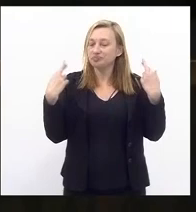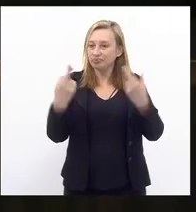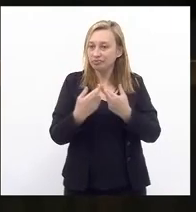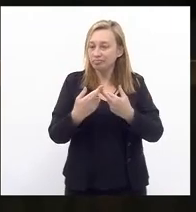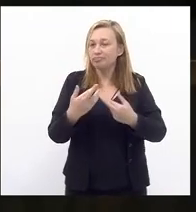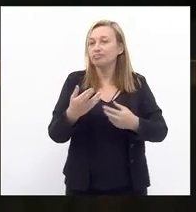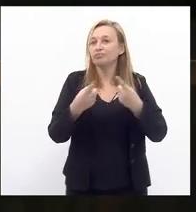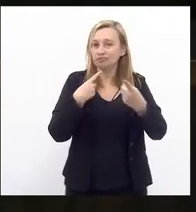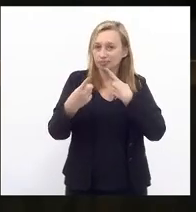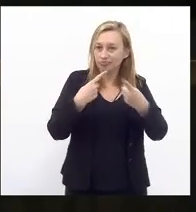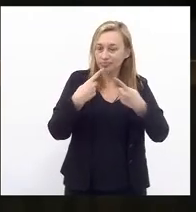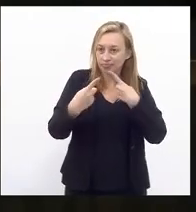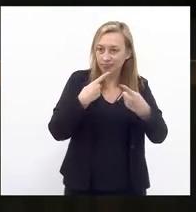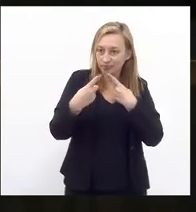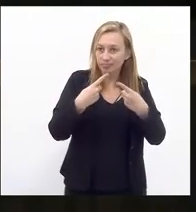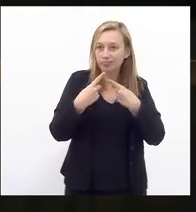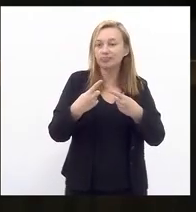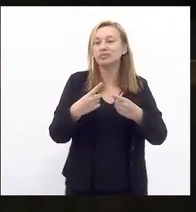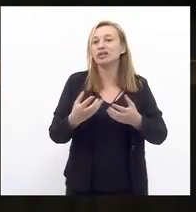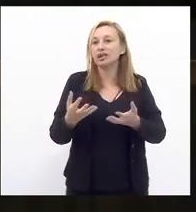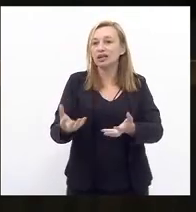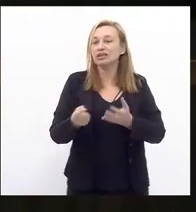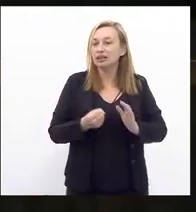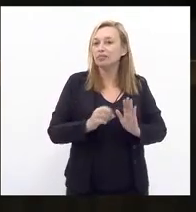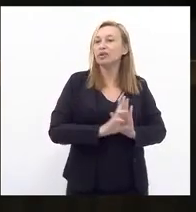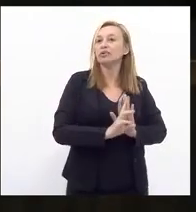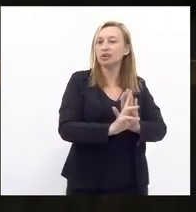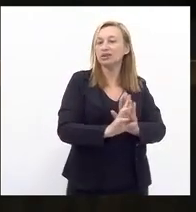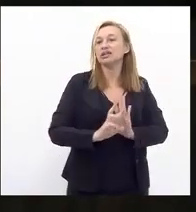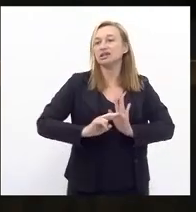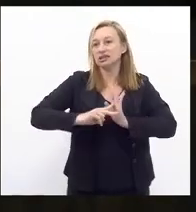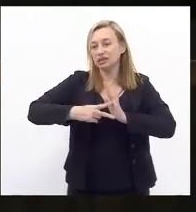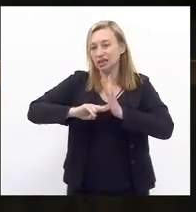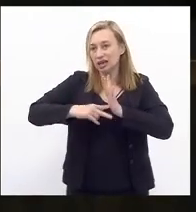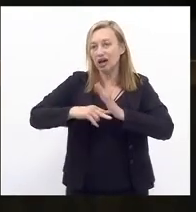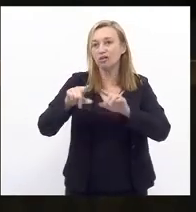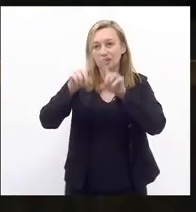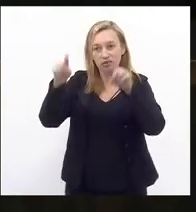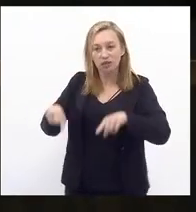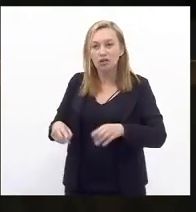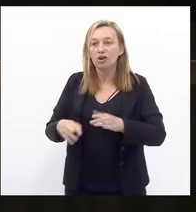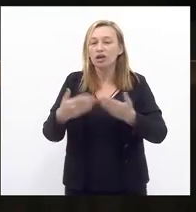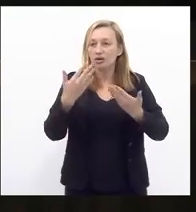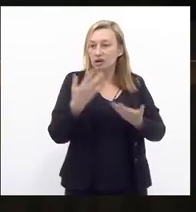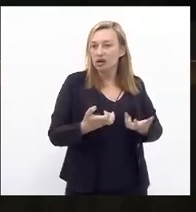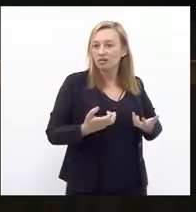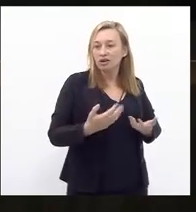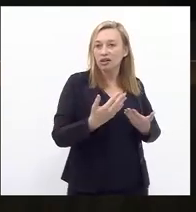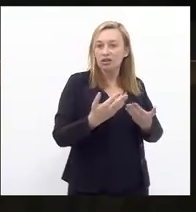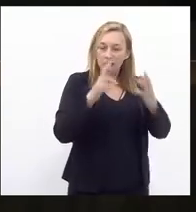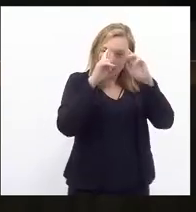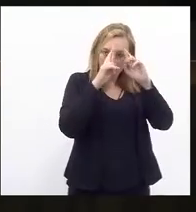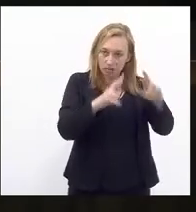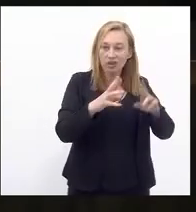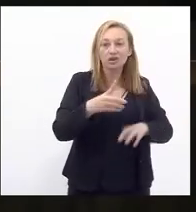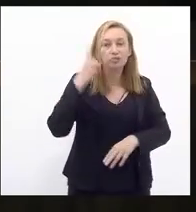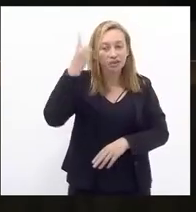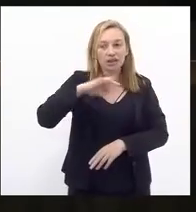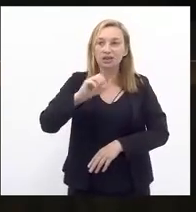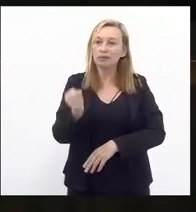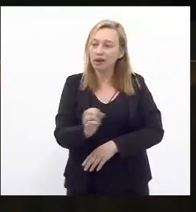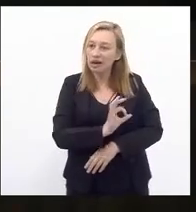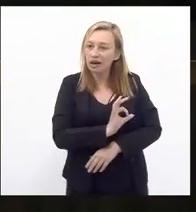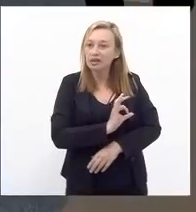essas discussões que receberam sindicalistas servidores quero dizer que respeito deputada Marta